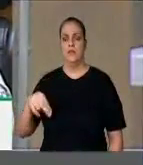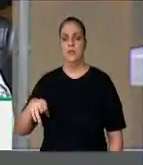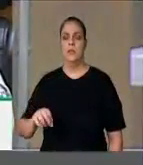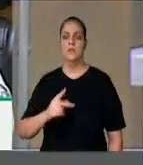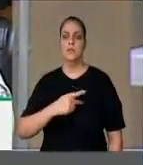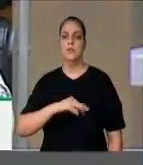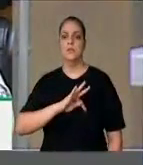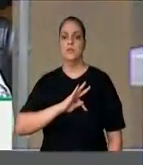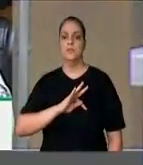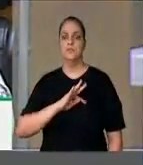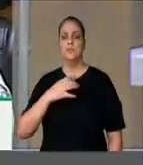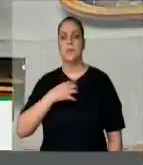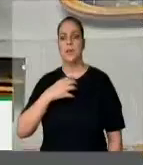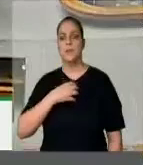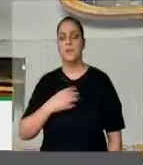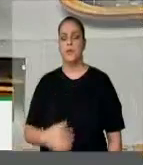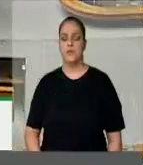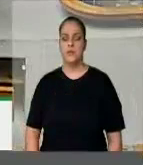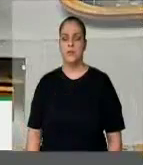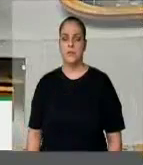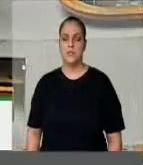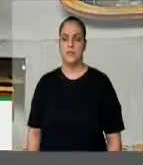Bahia.